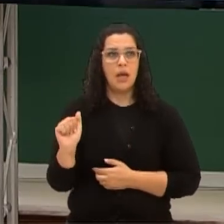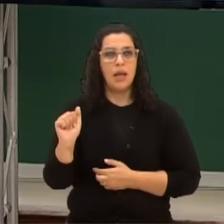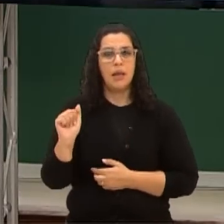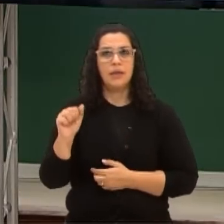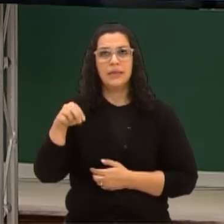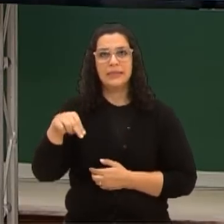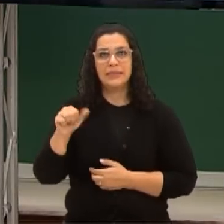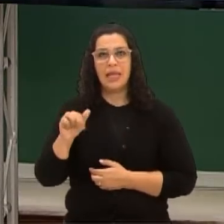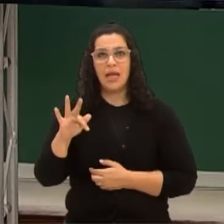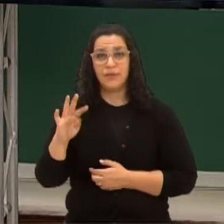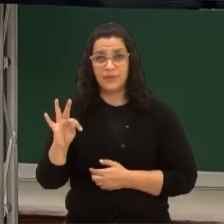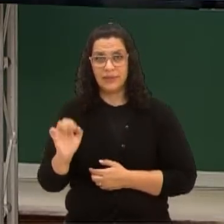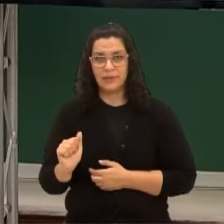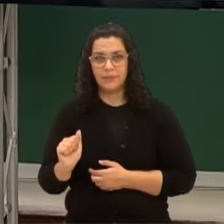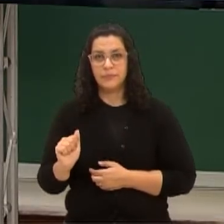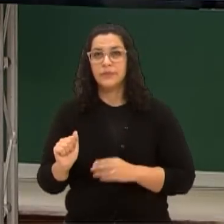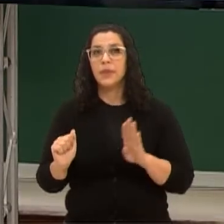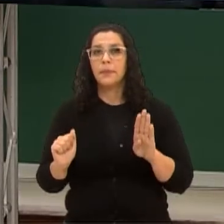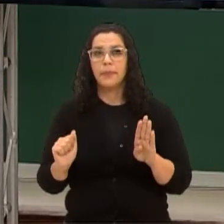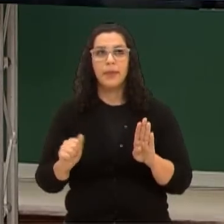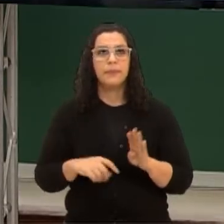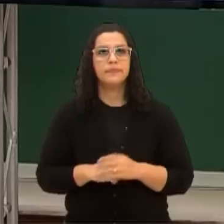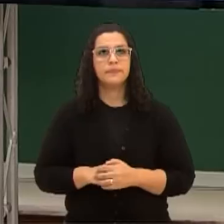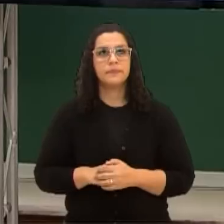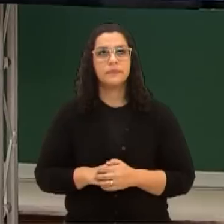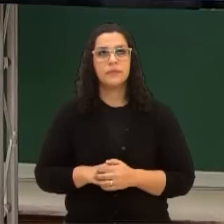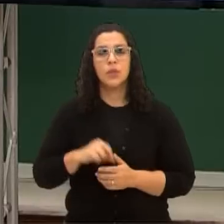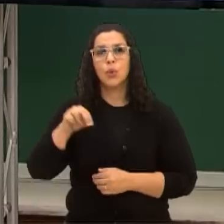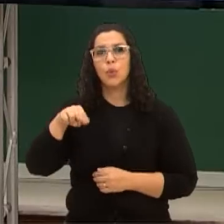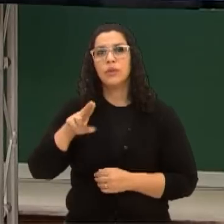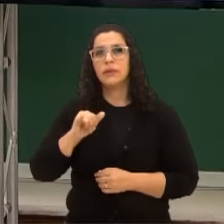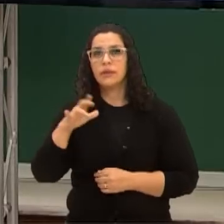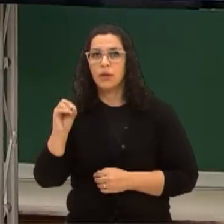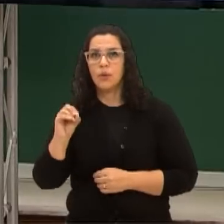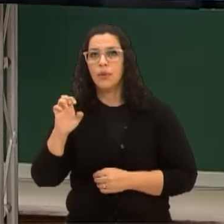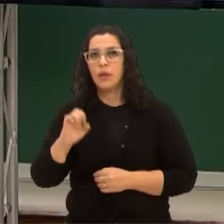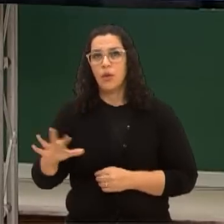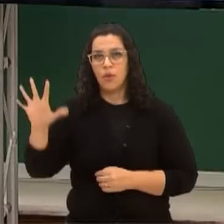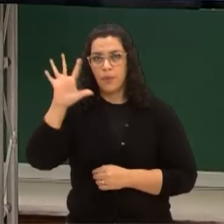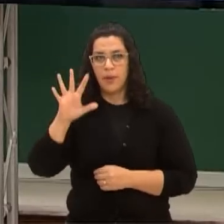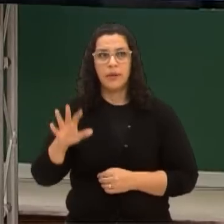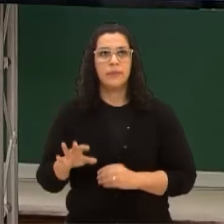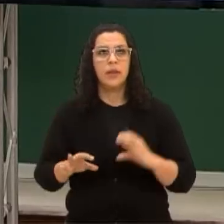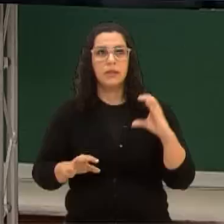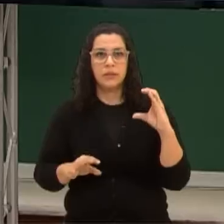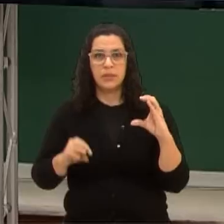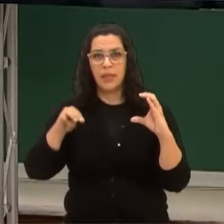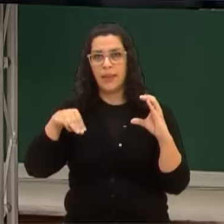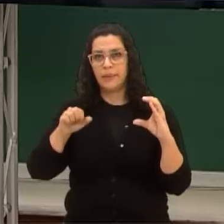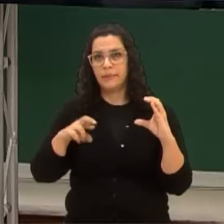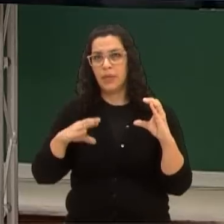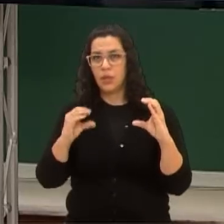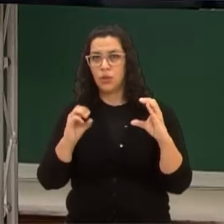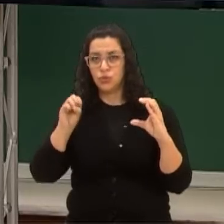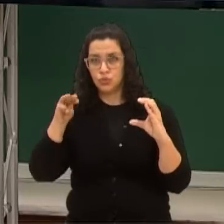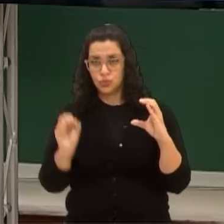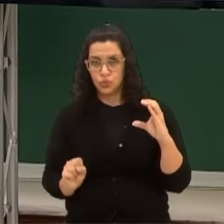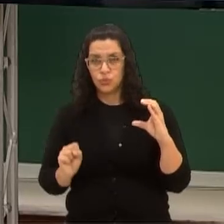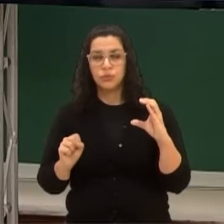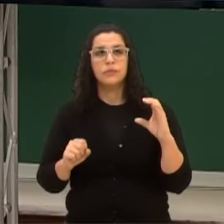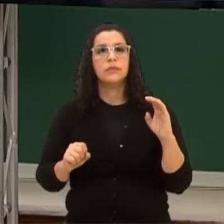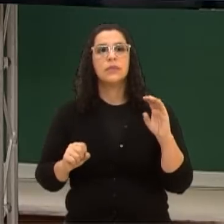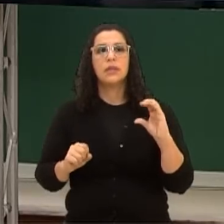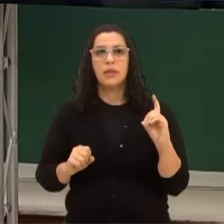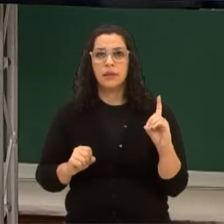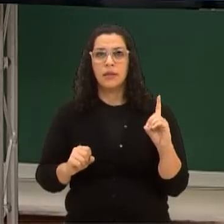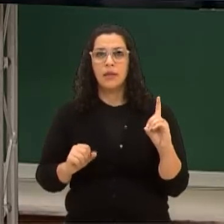a alternativa é o NAFTA. A letra B, a alternativa é União Europeia. A letra C é o Mercosul